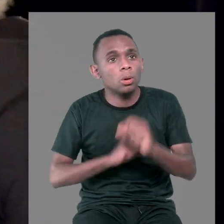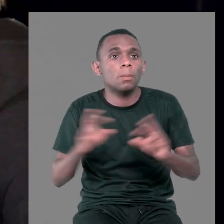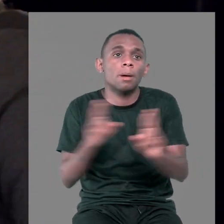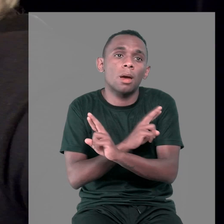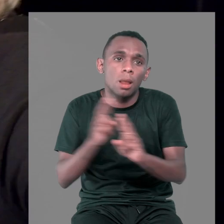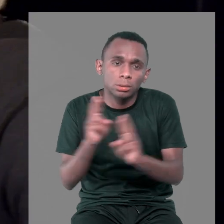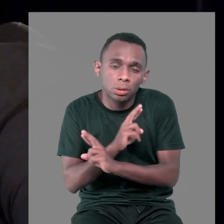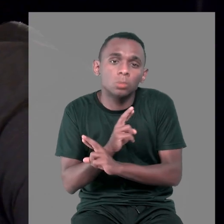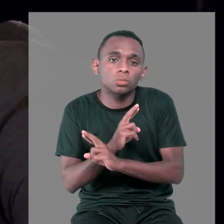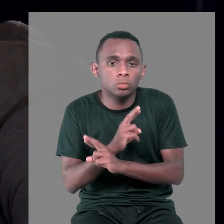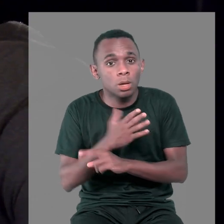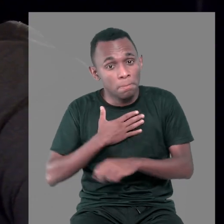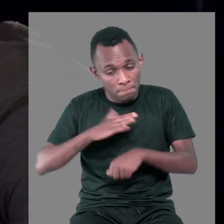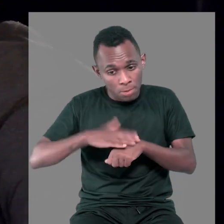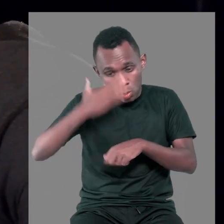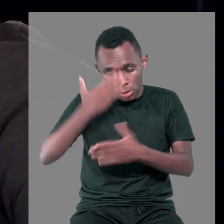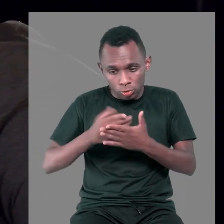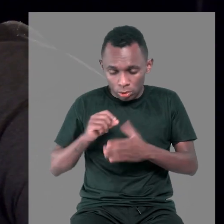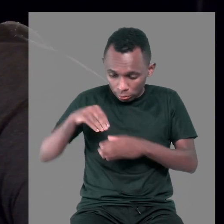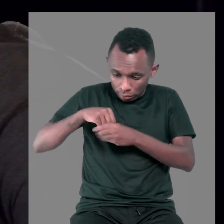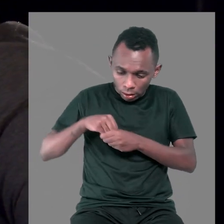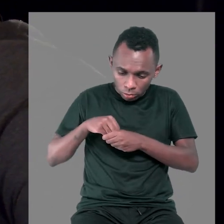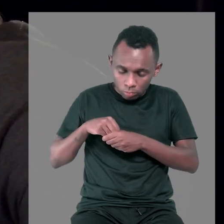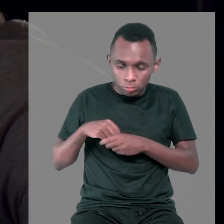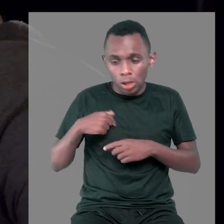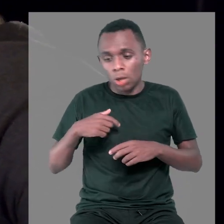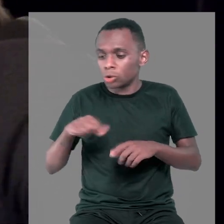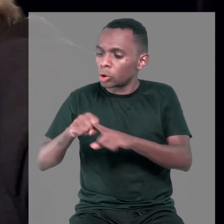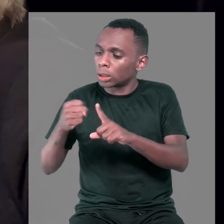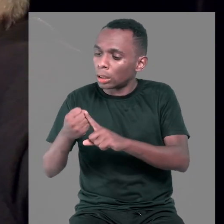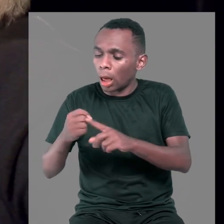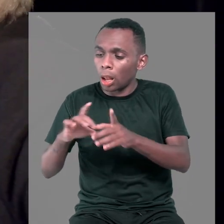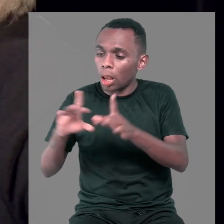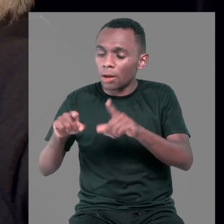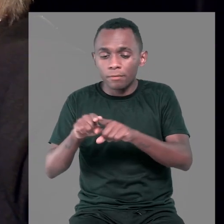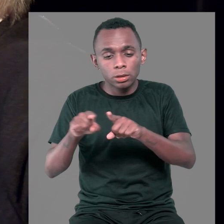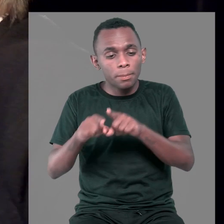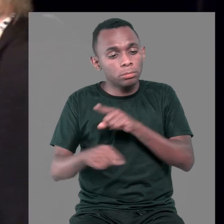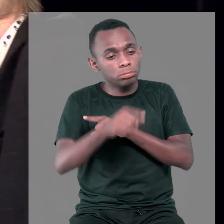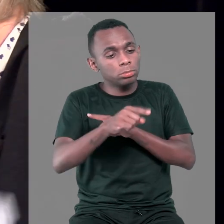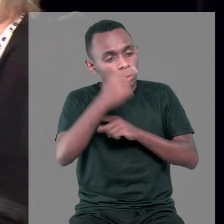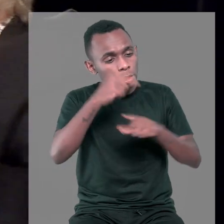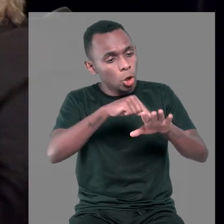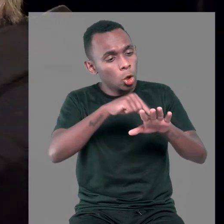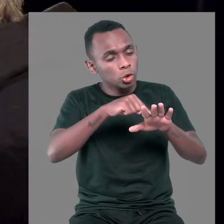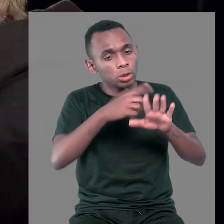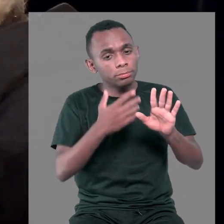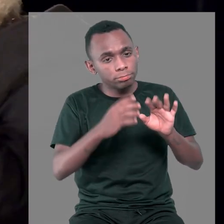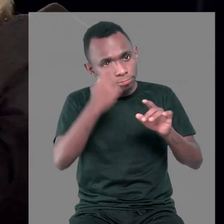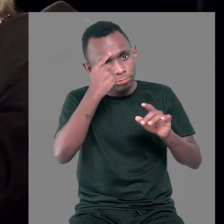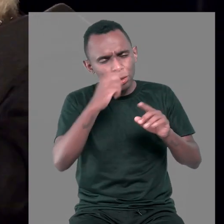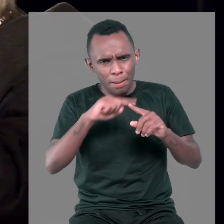tem solução para isso. Nós não seremos capazes de nos livrarmos das ideologias em um mundo que